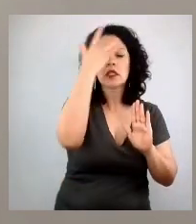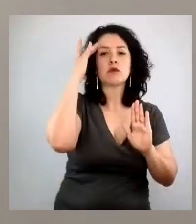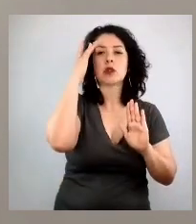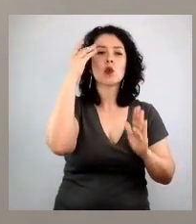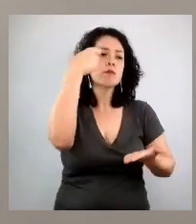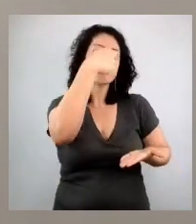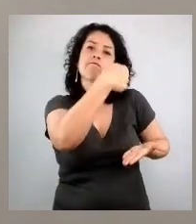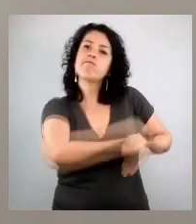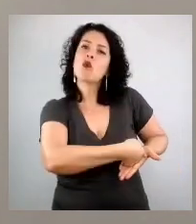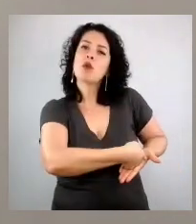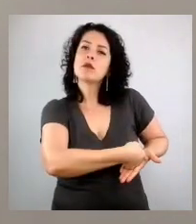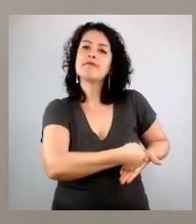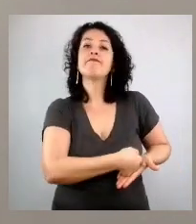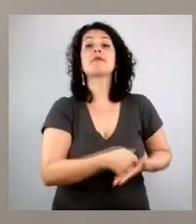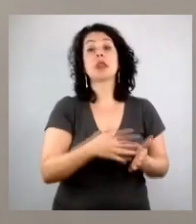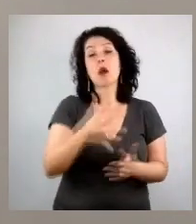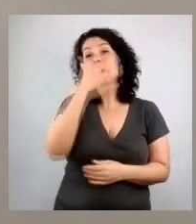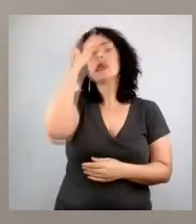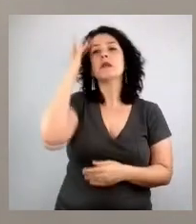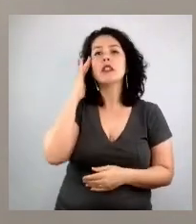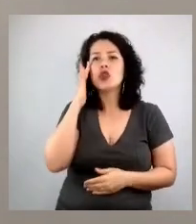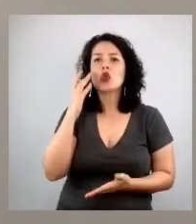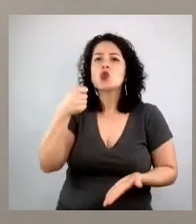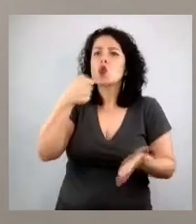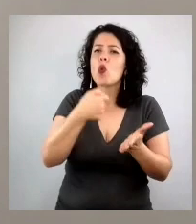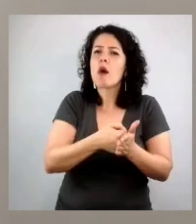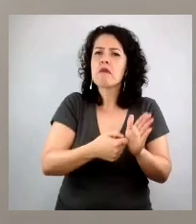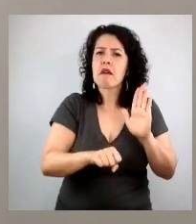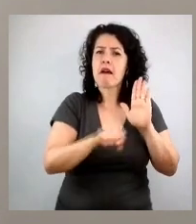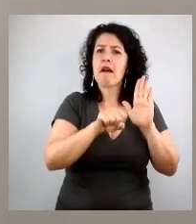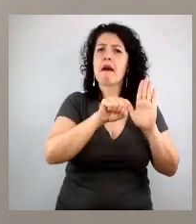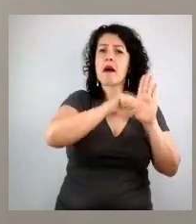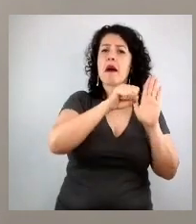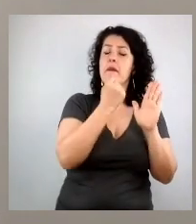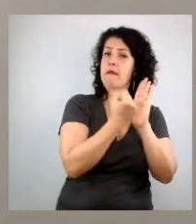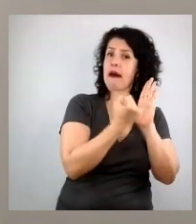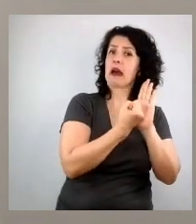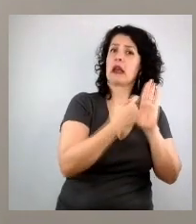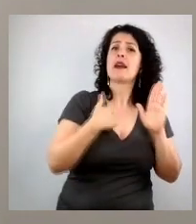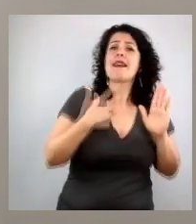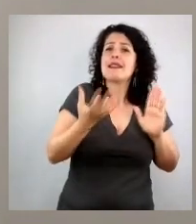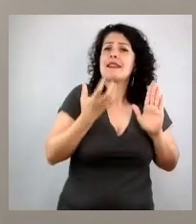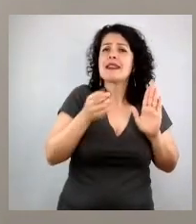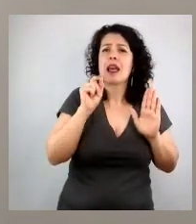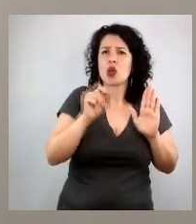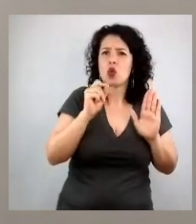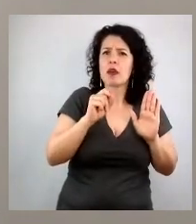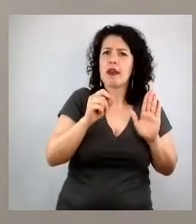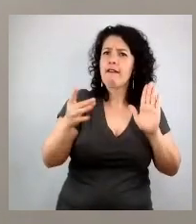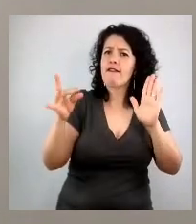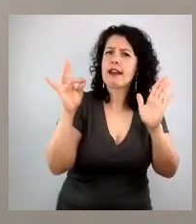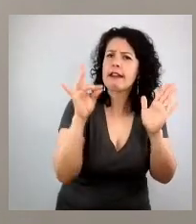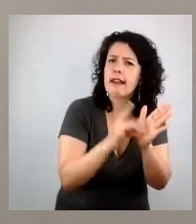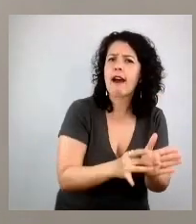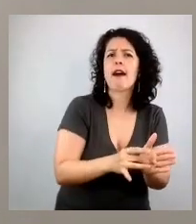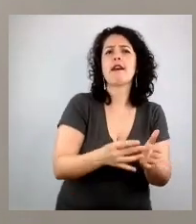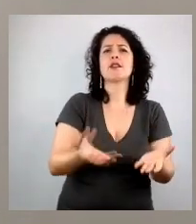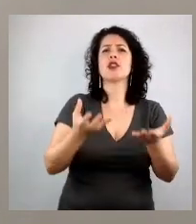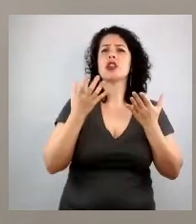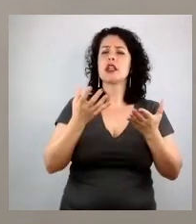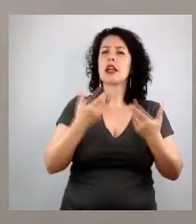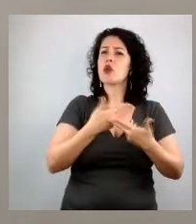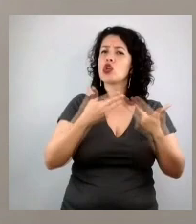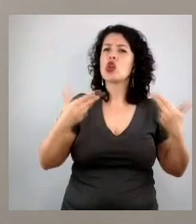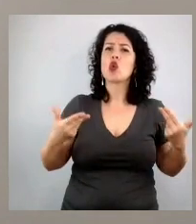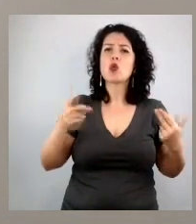marcas, esperam posicionamento, e esperam verdade cada vez mais das marcas, como se a marca fosse a Samantha, como se a marca fosse